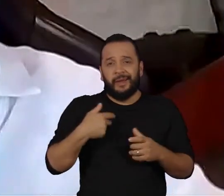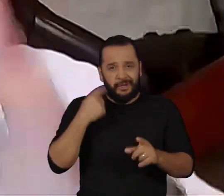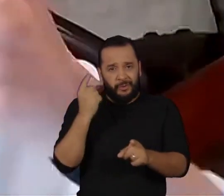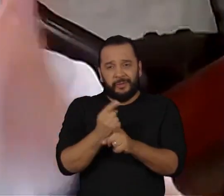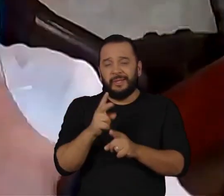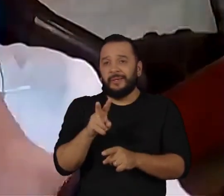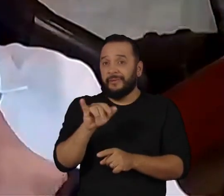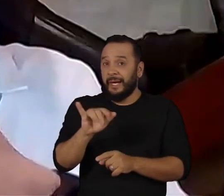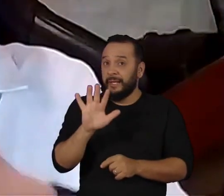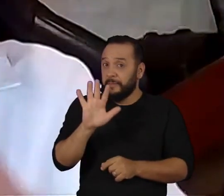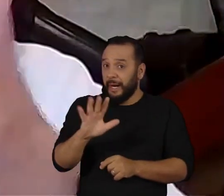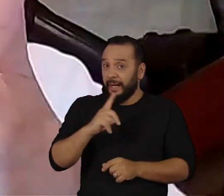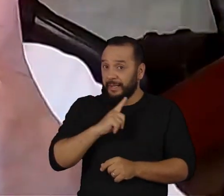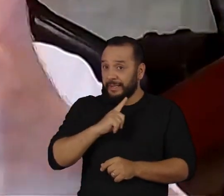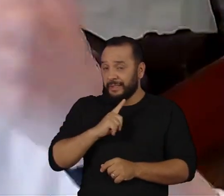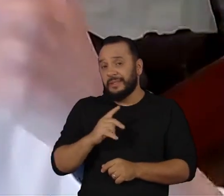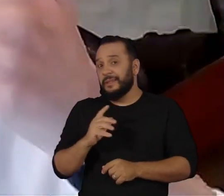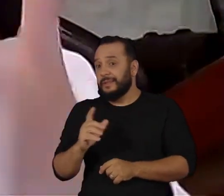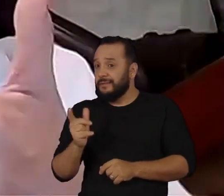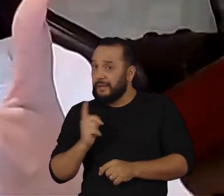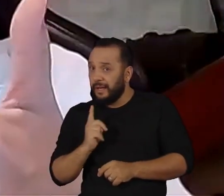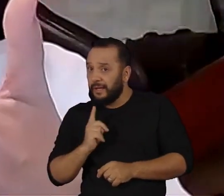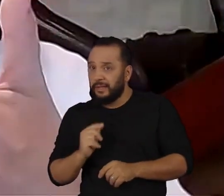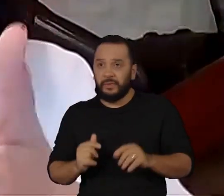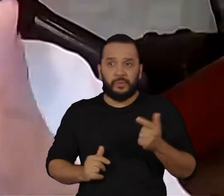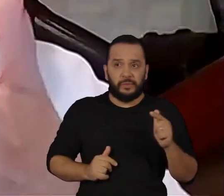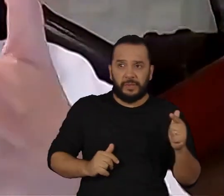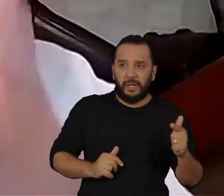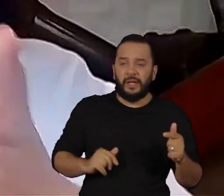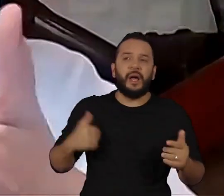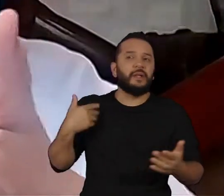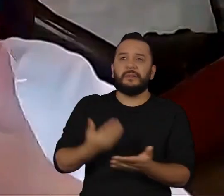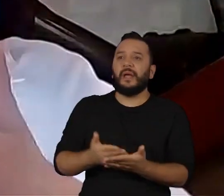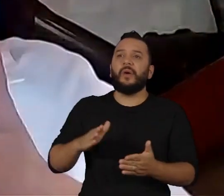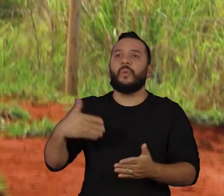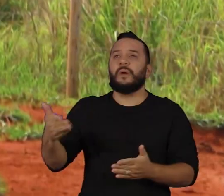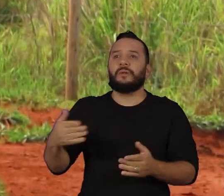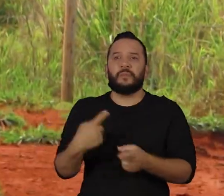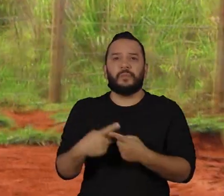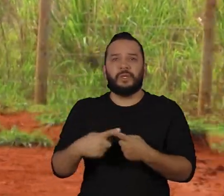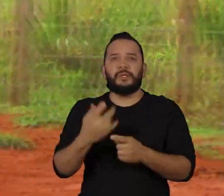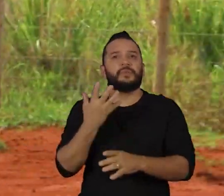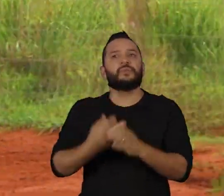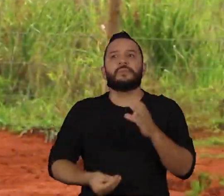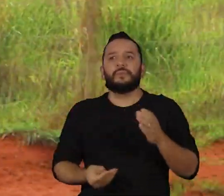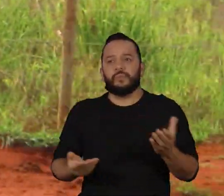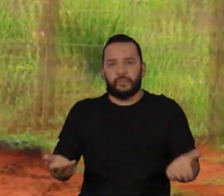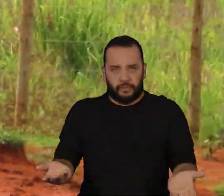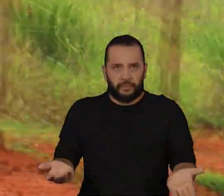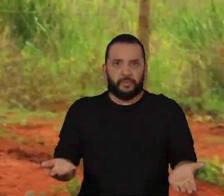indícios, né? Ocorreu, não ocorreu, até quando ocorreu e por que sumiu.